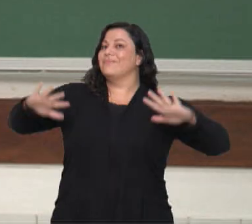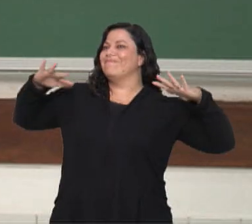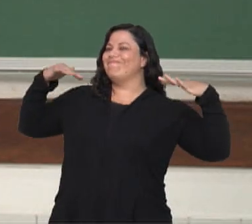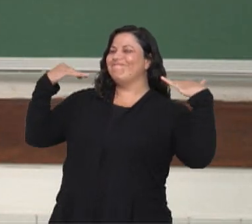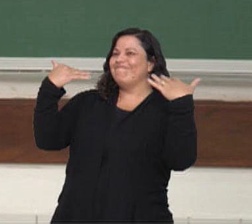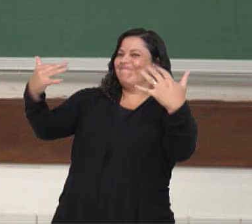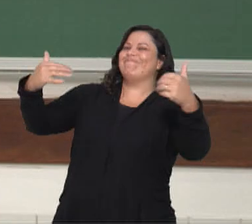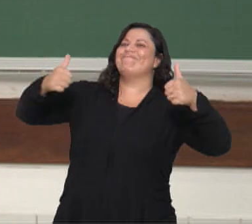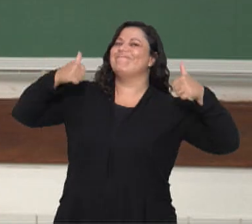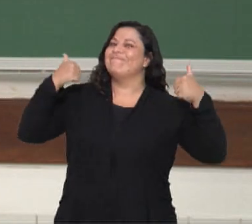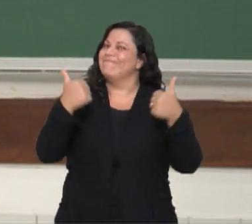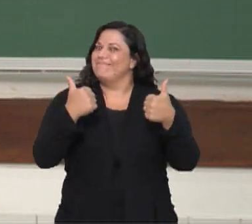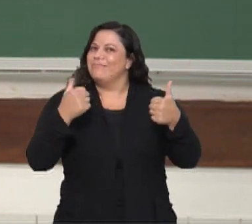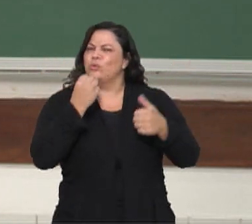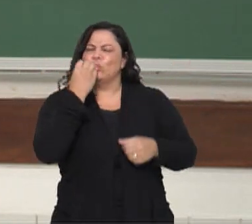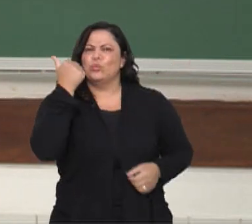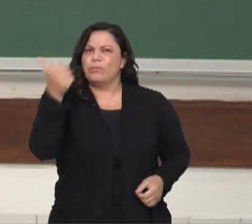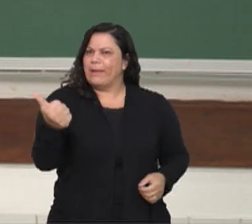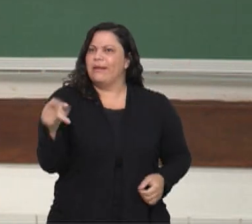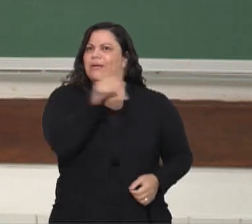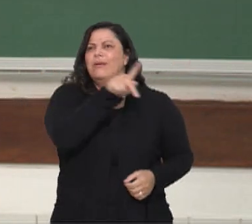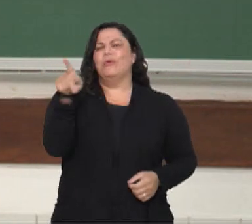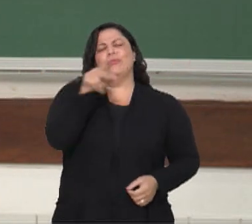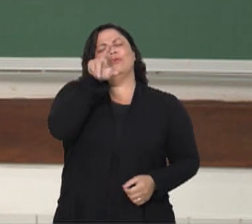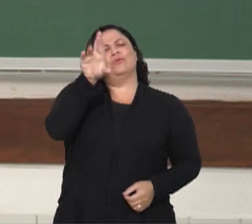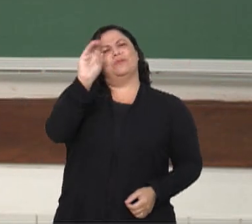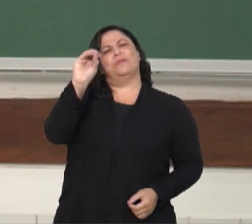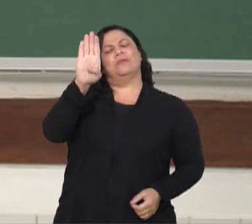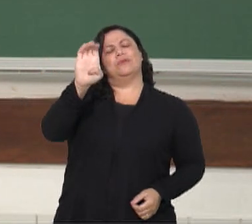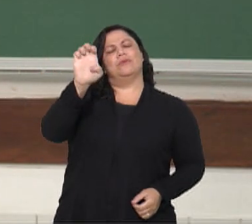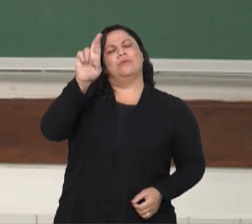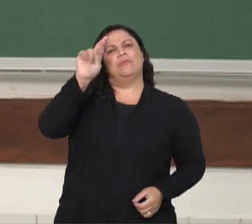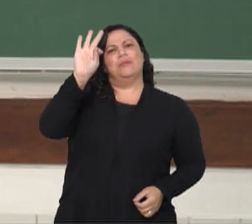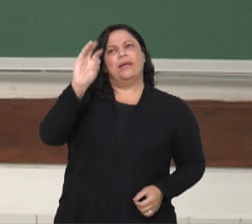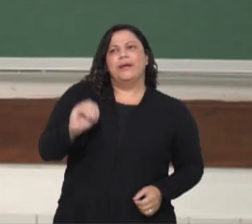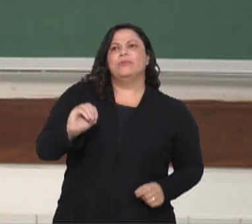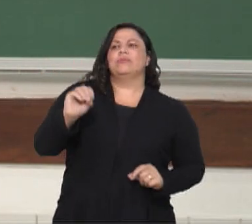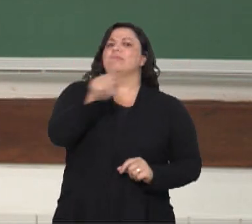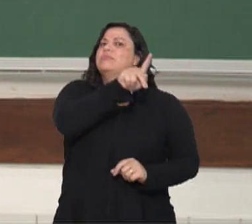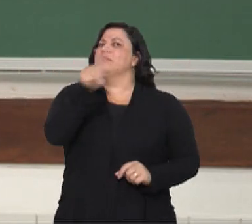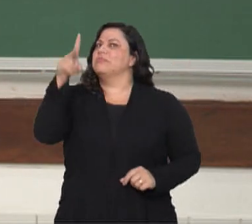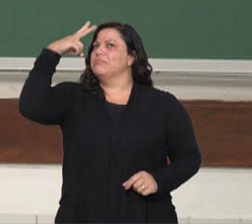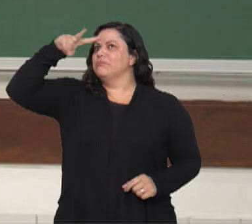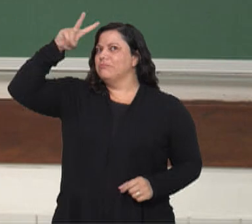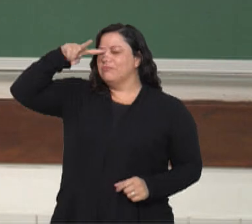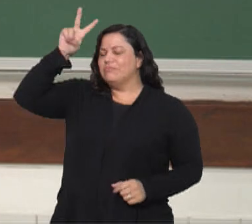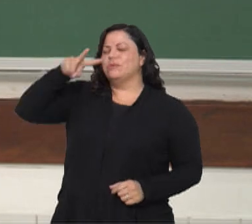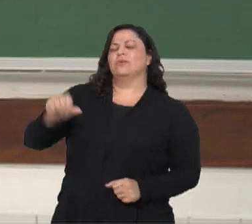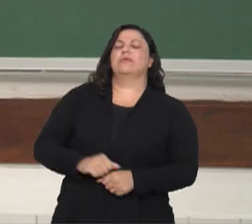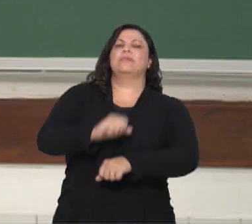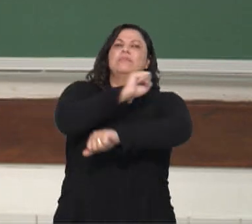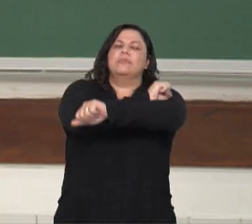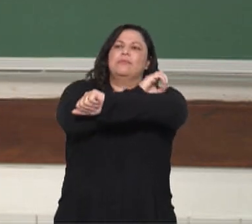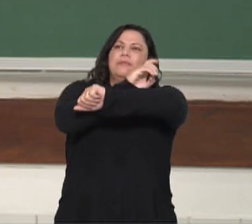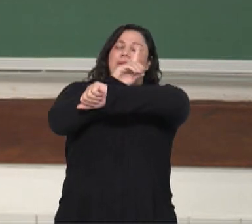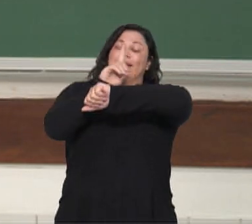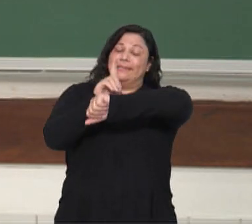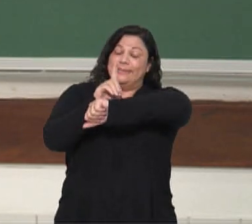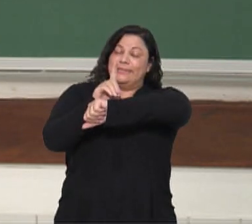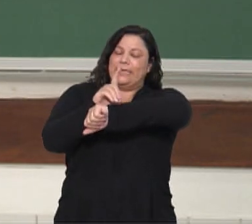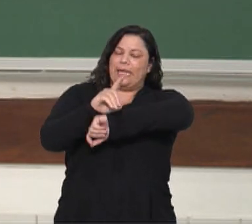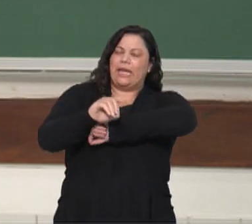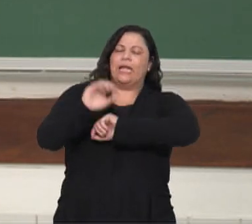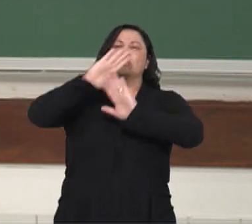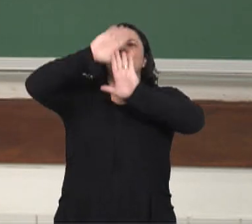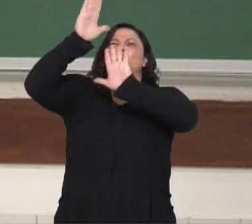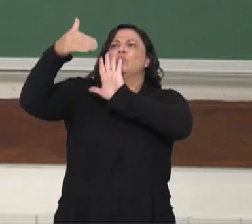Fala galera, tudo bem? Sou o professor Roberto Falcione, professor de História e em nome da Secretaria de Educação, sejam todos